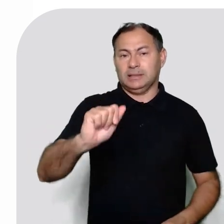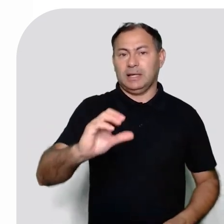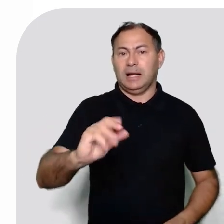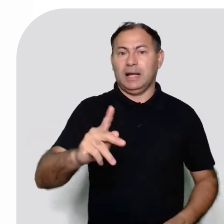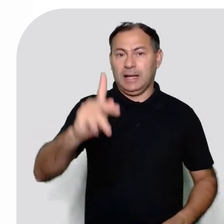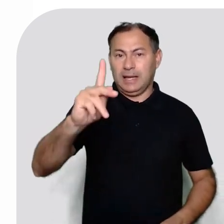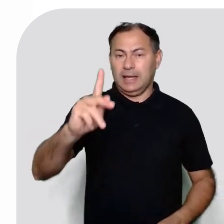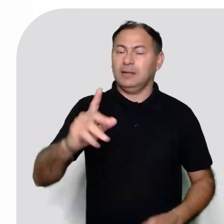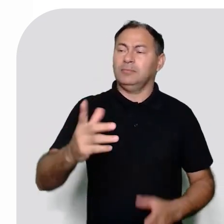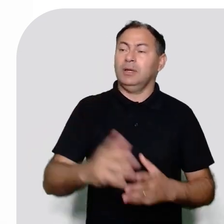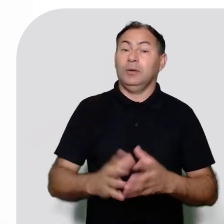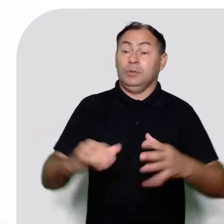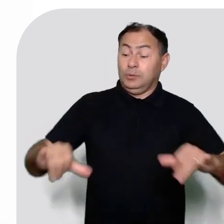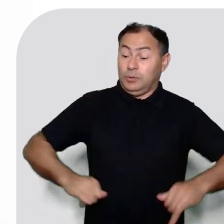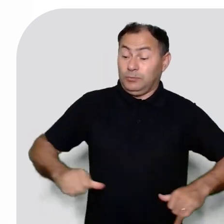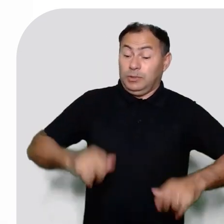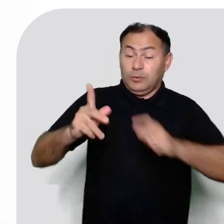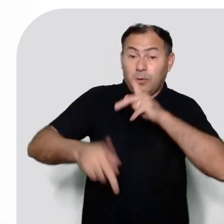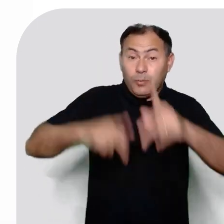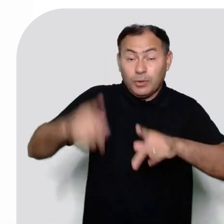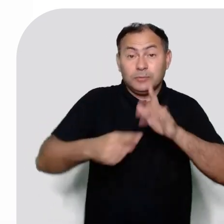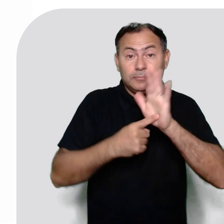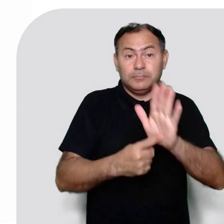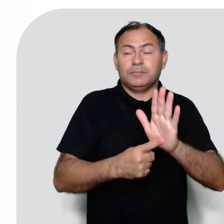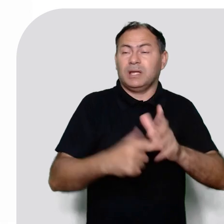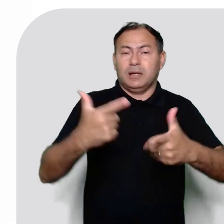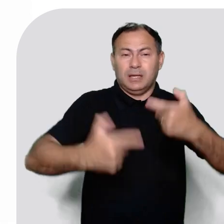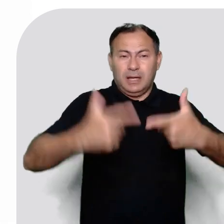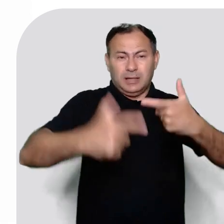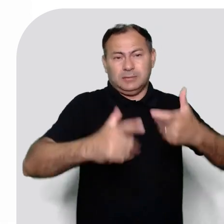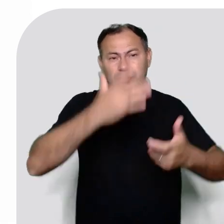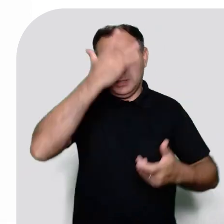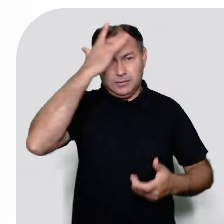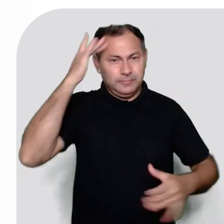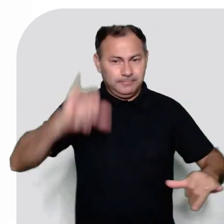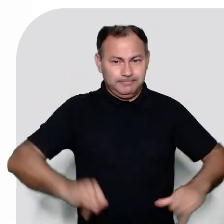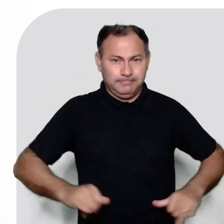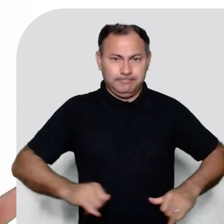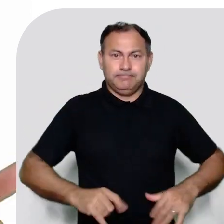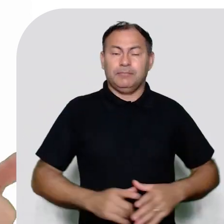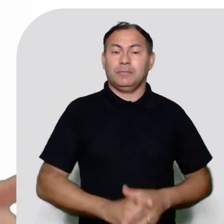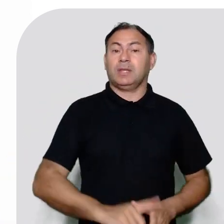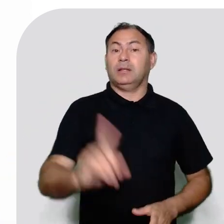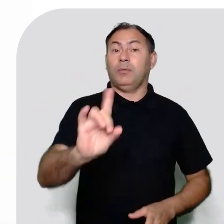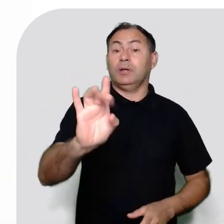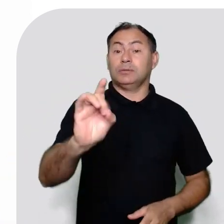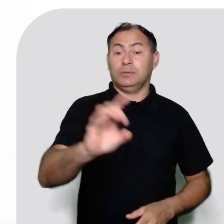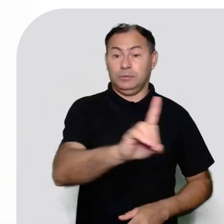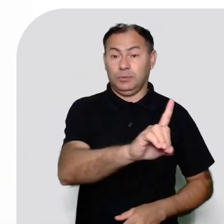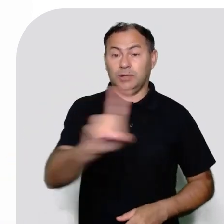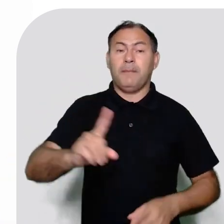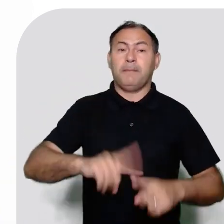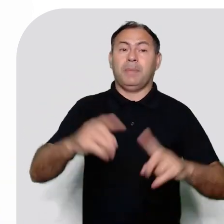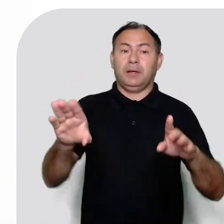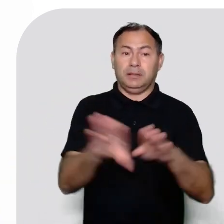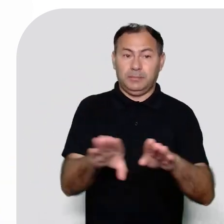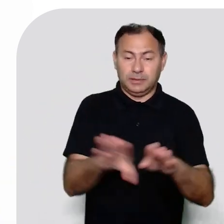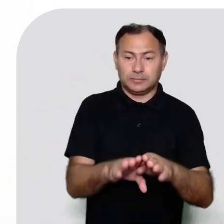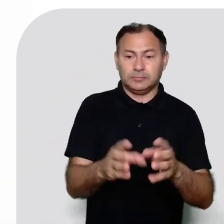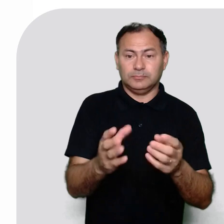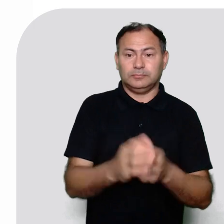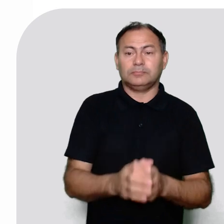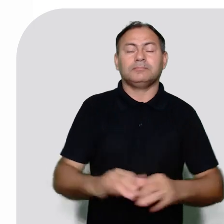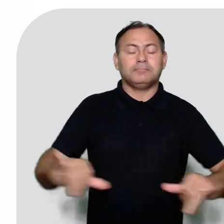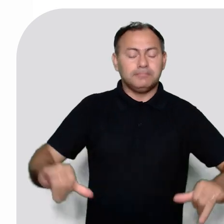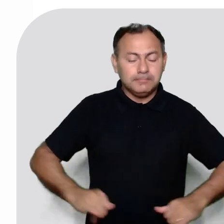humanidade, grandes sofrimentos que trazem as guerras, e não só durante, mas